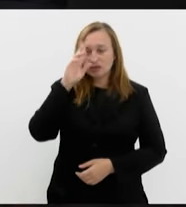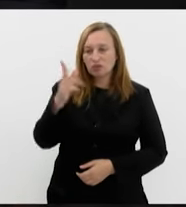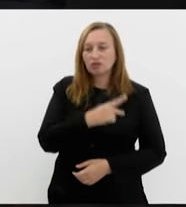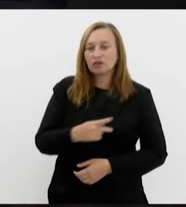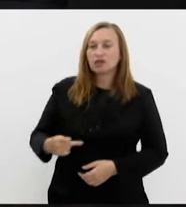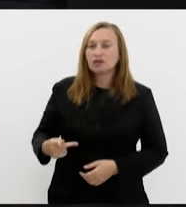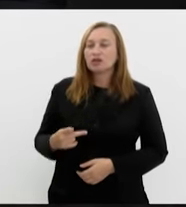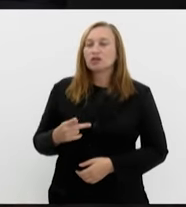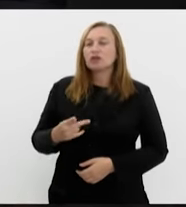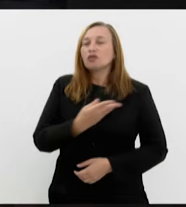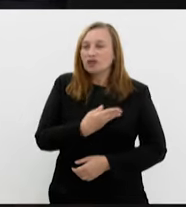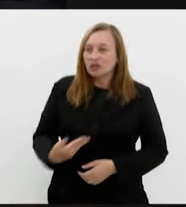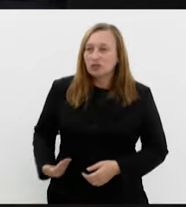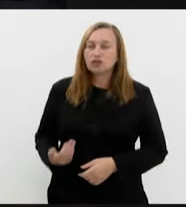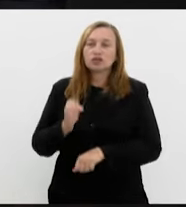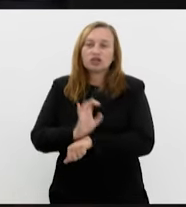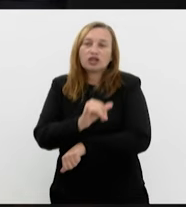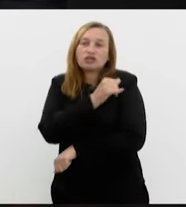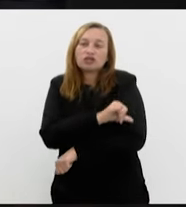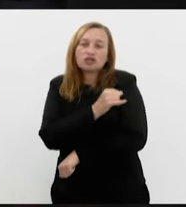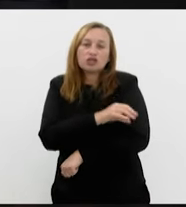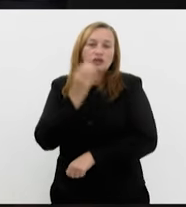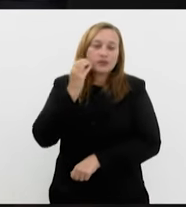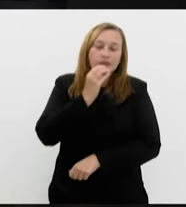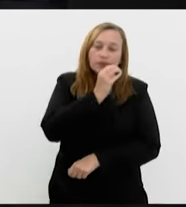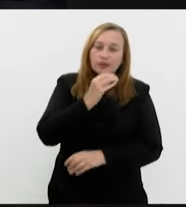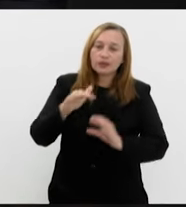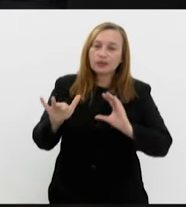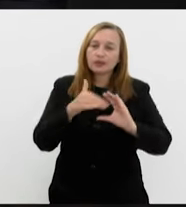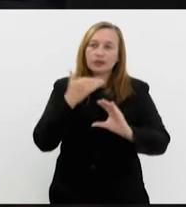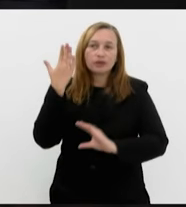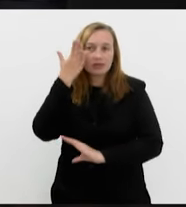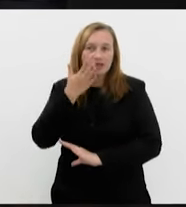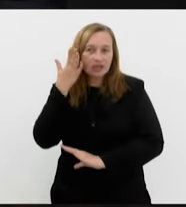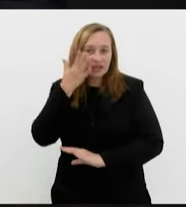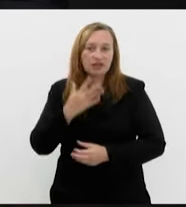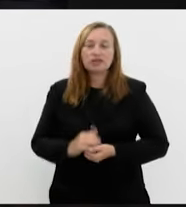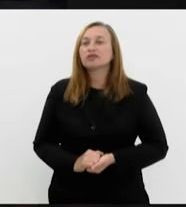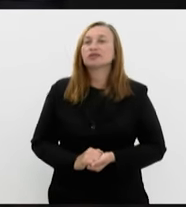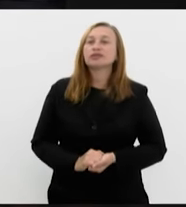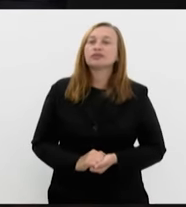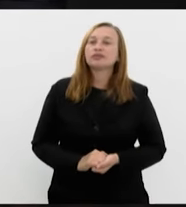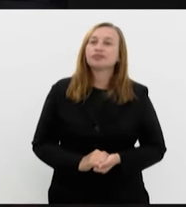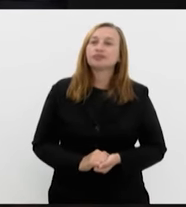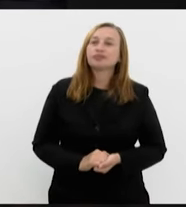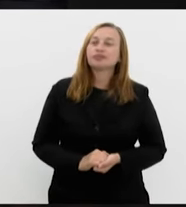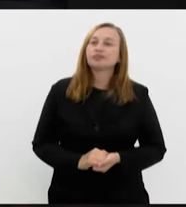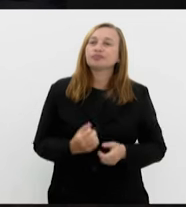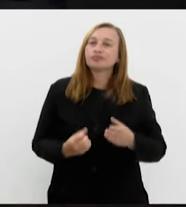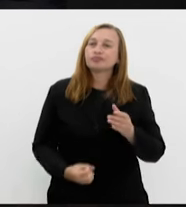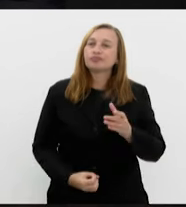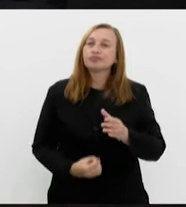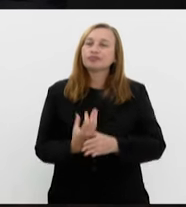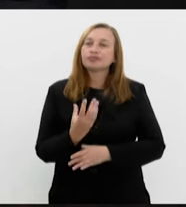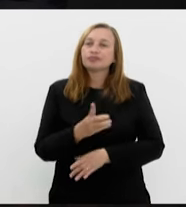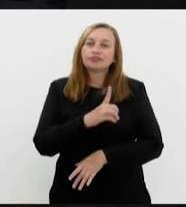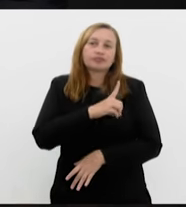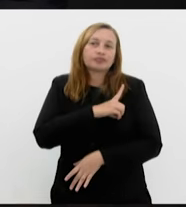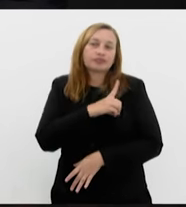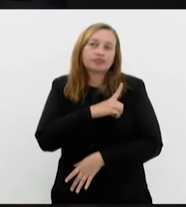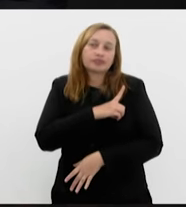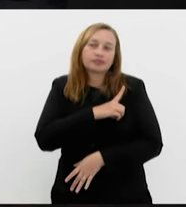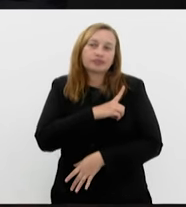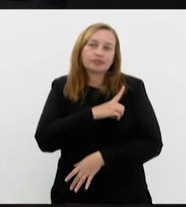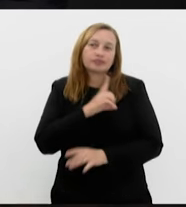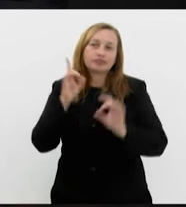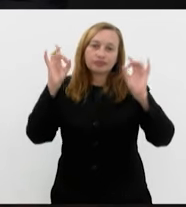senhor governador do Estado do Rio de Janeiro, Dr. Cláudio Castro, o envio de mensagem dispondo sobre a implantação de uma delegacia especializada